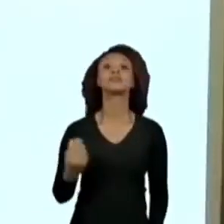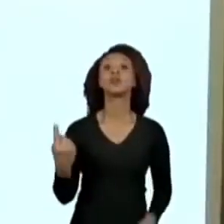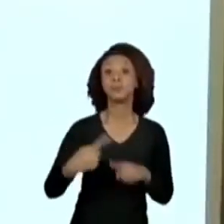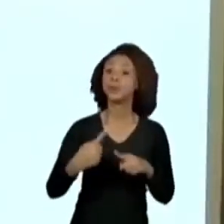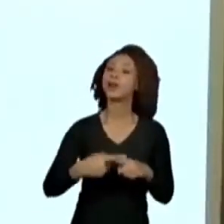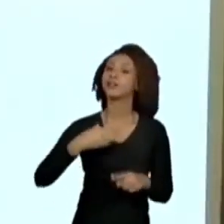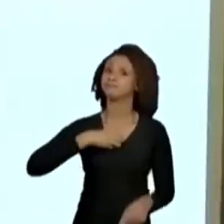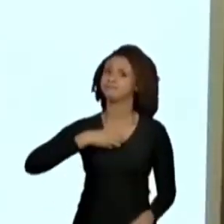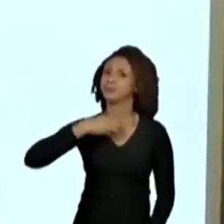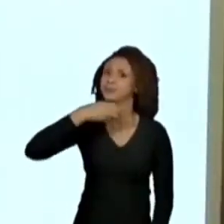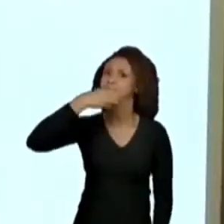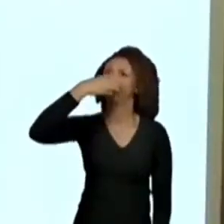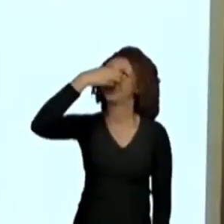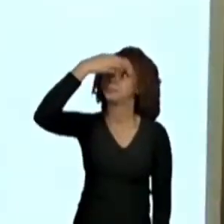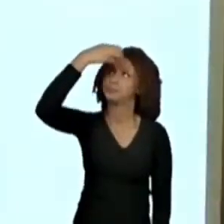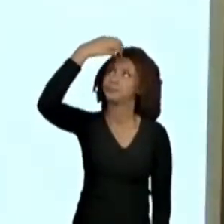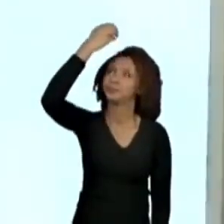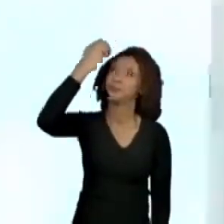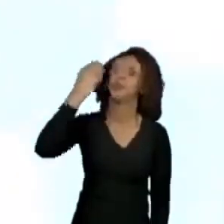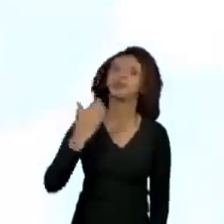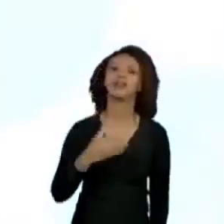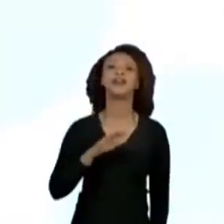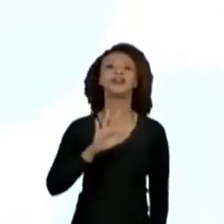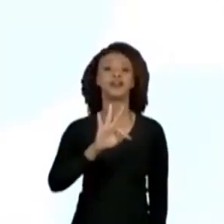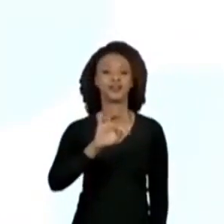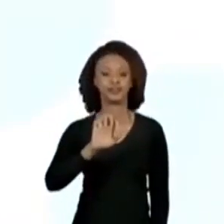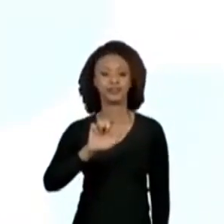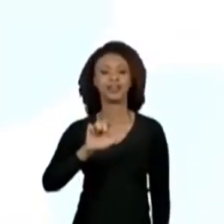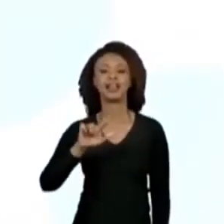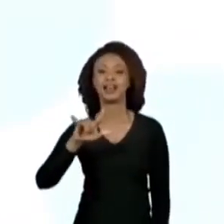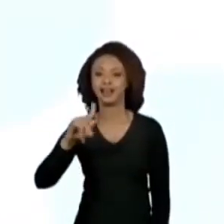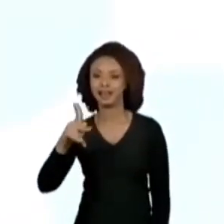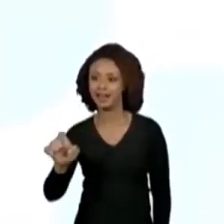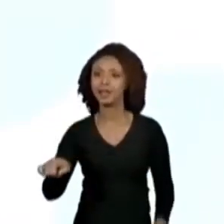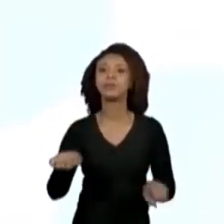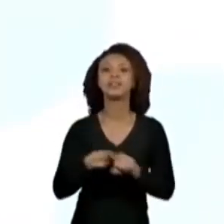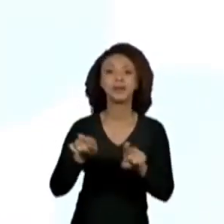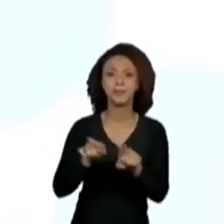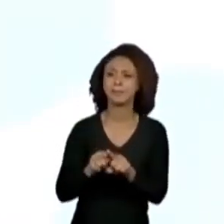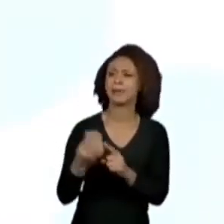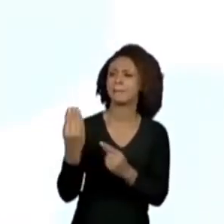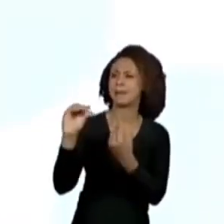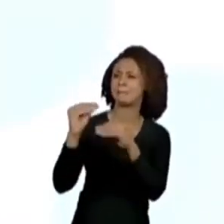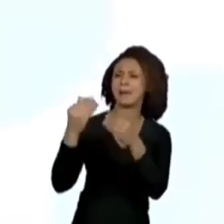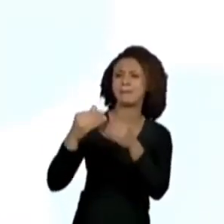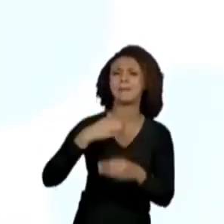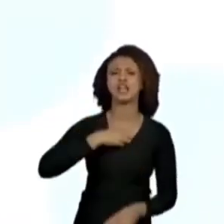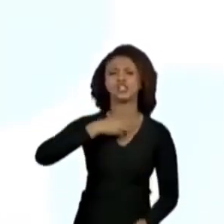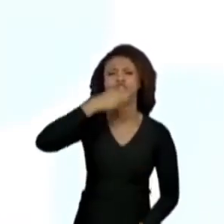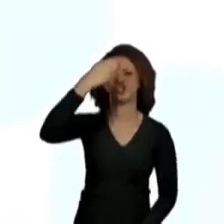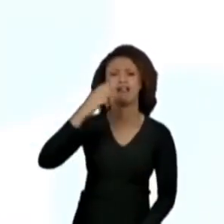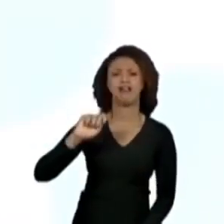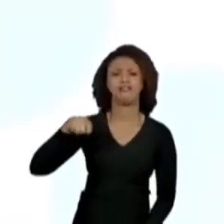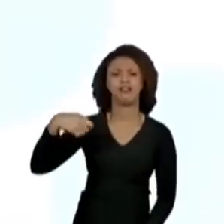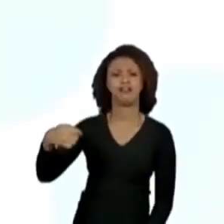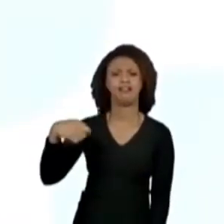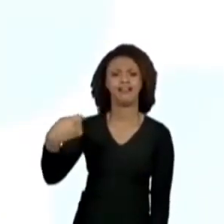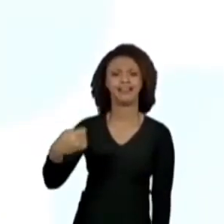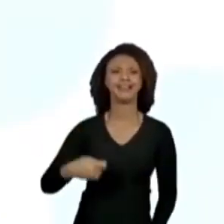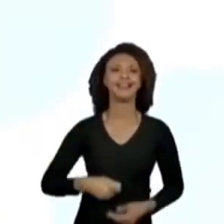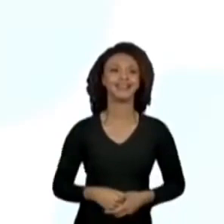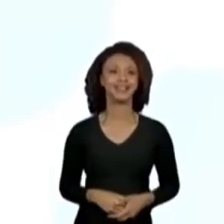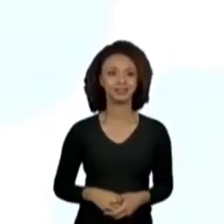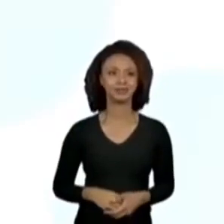ela tem um pescoço muito grande. O Felipe também colocando ali, ó, a girafa. Elas estão colocando pra gente as páginas ali